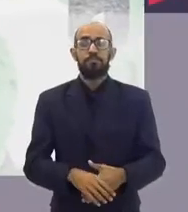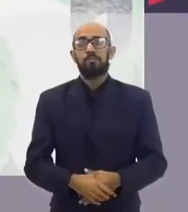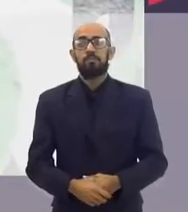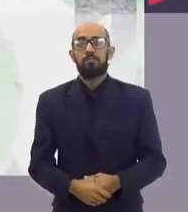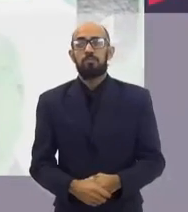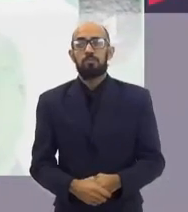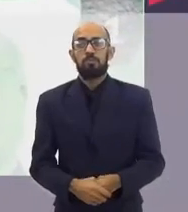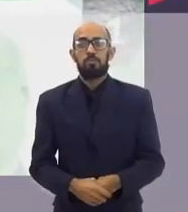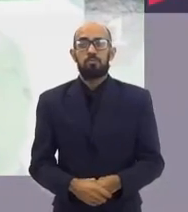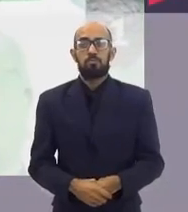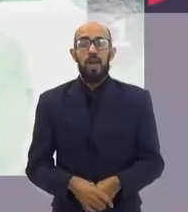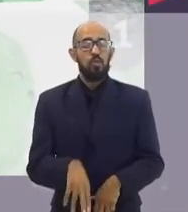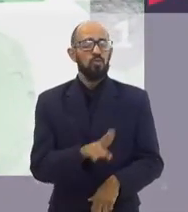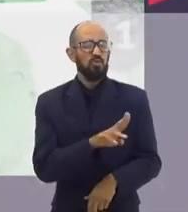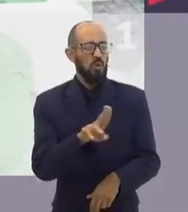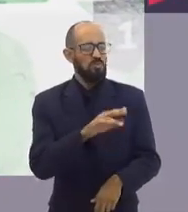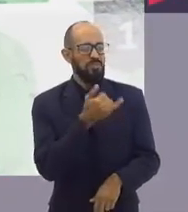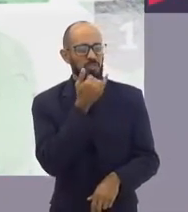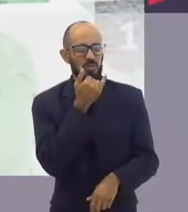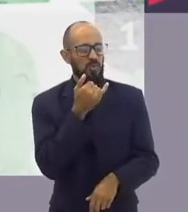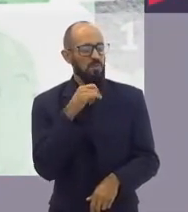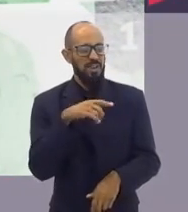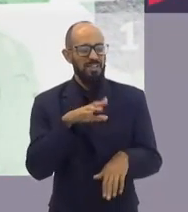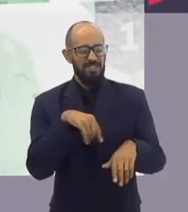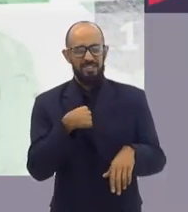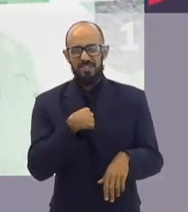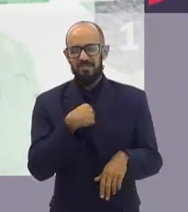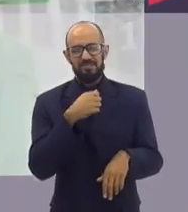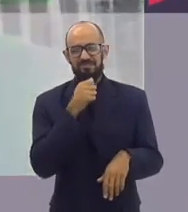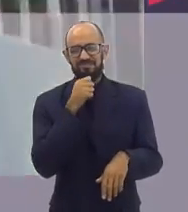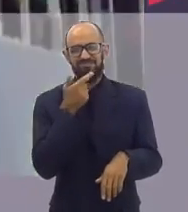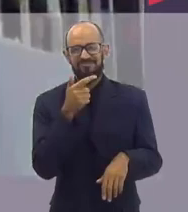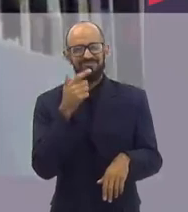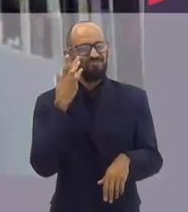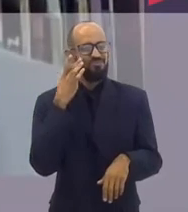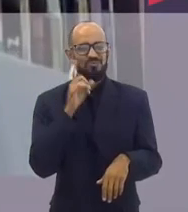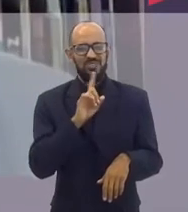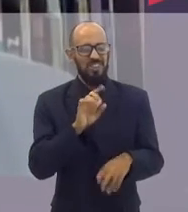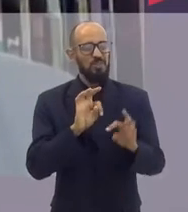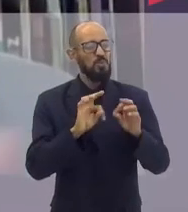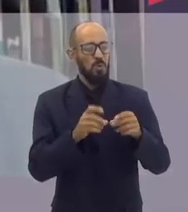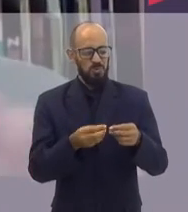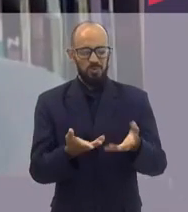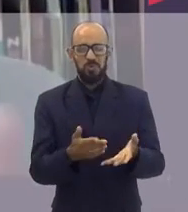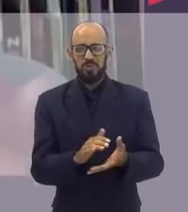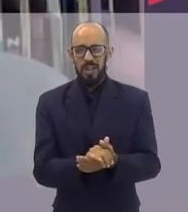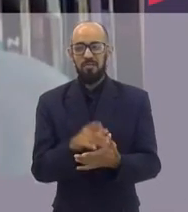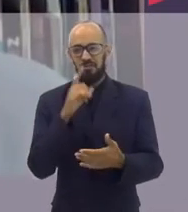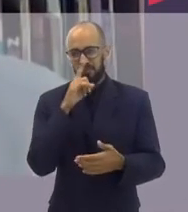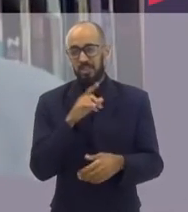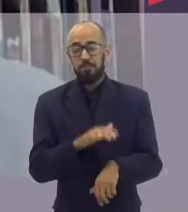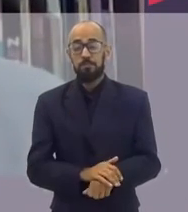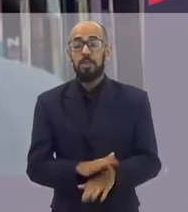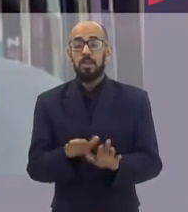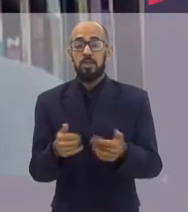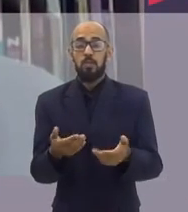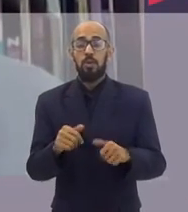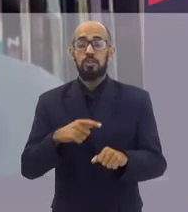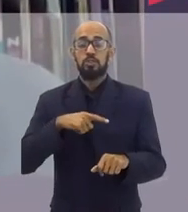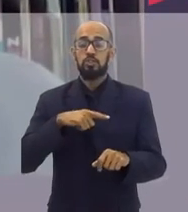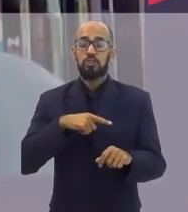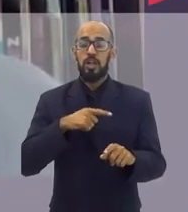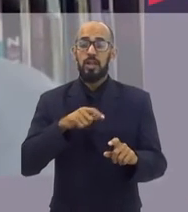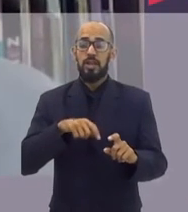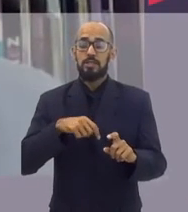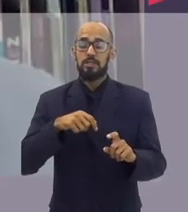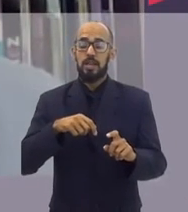Essa aqui. Quem sabe mesmo os nomes aí é o François. Então, a equipe tem essa artista, que é